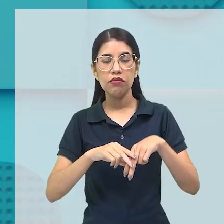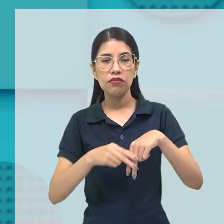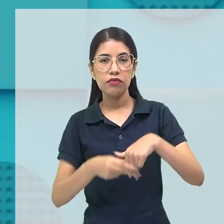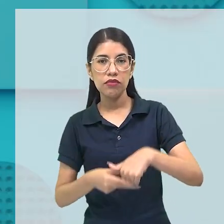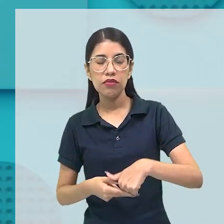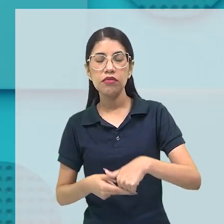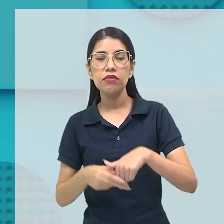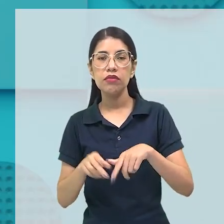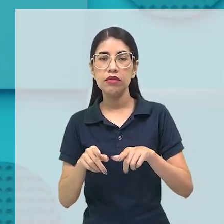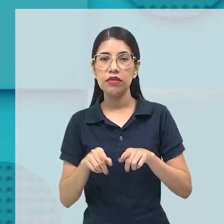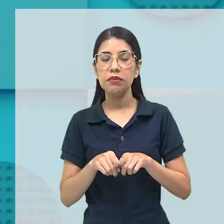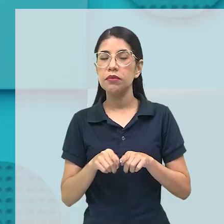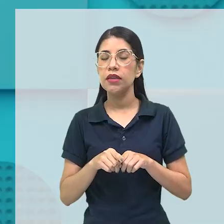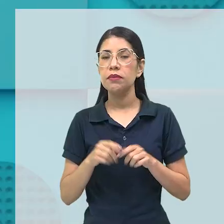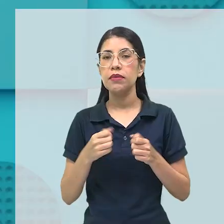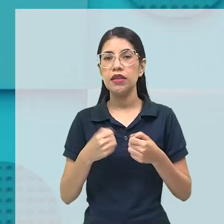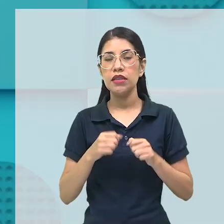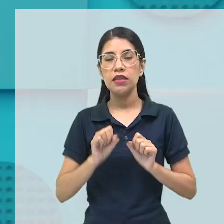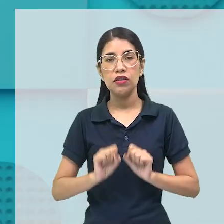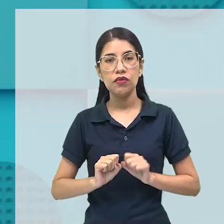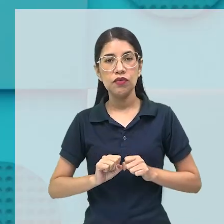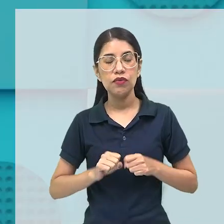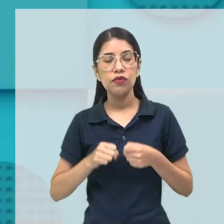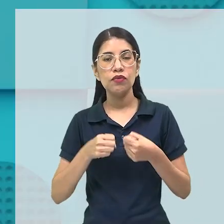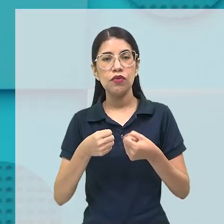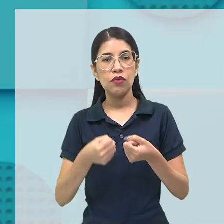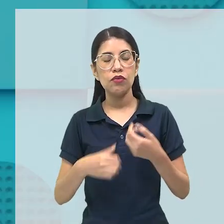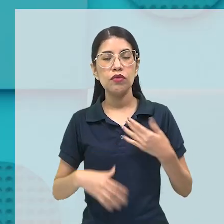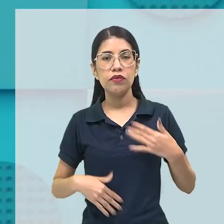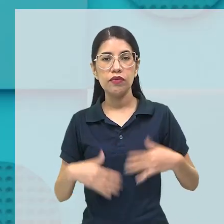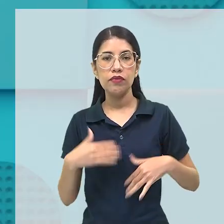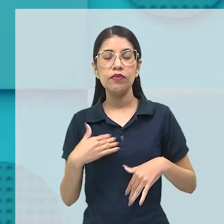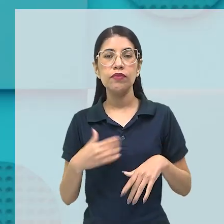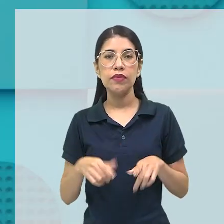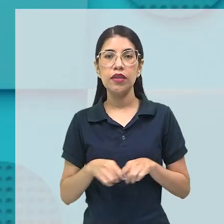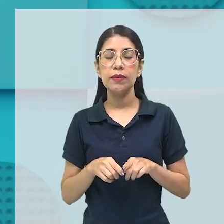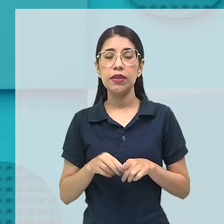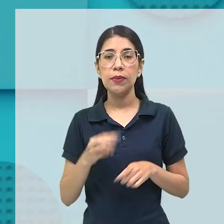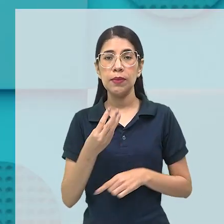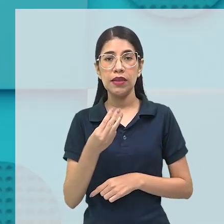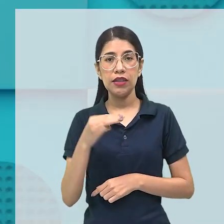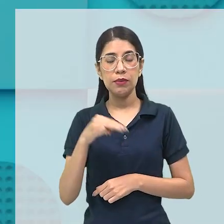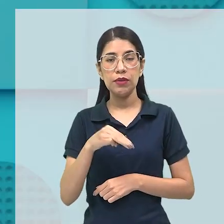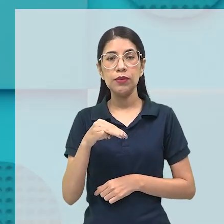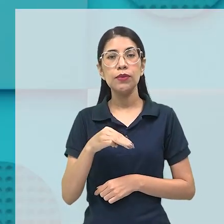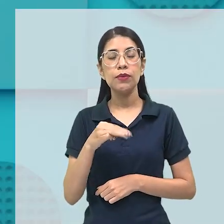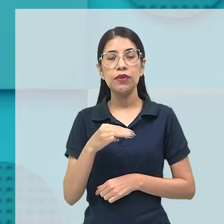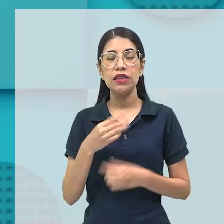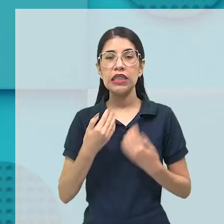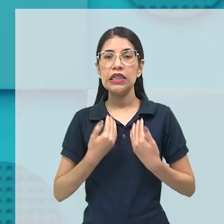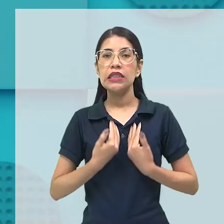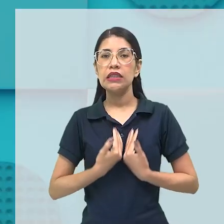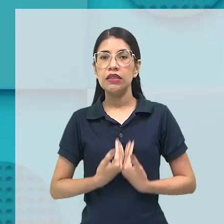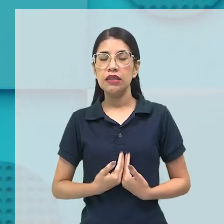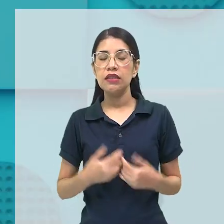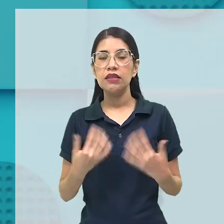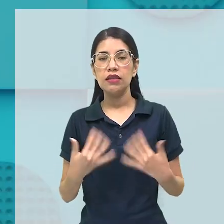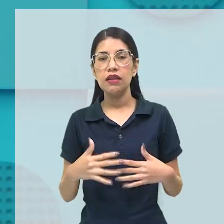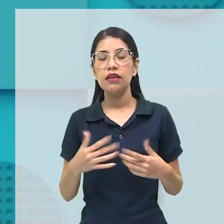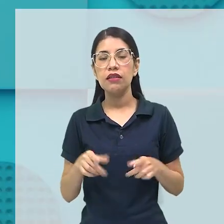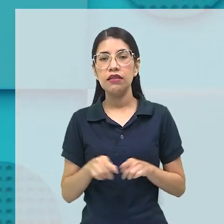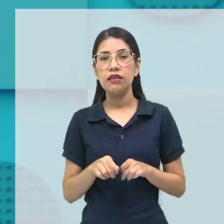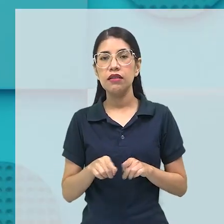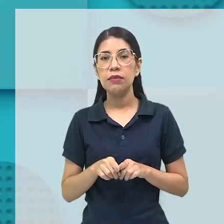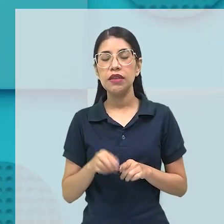Isso daí exige muito esforço físico. E aí 3 minutos é bastante cansativo. Então, é 2